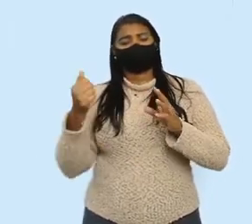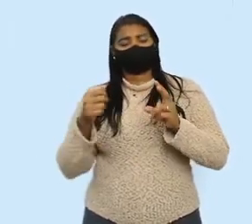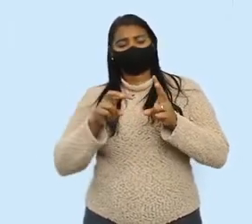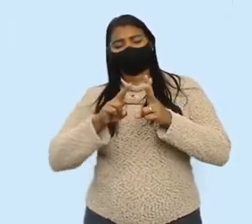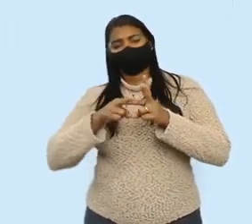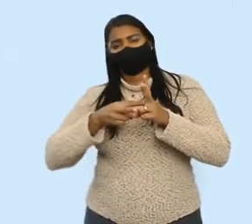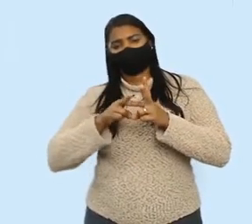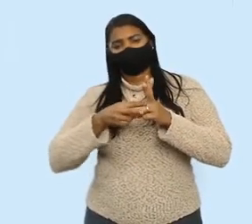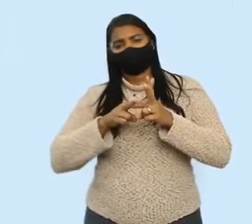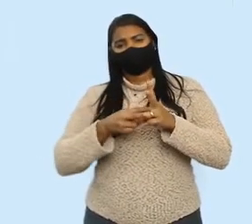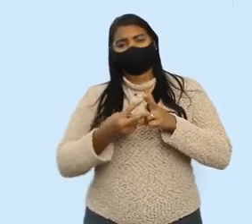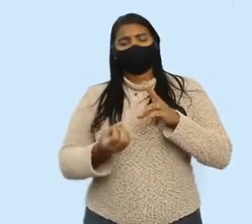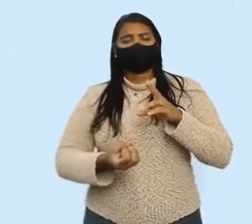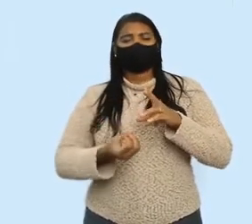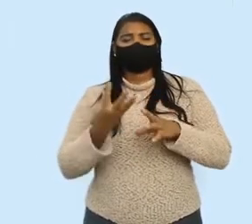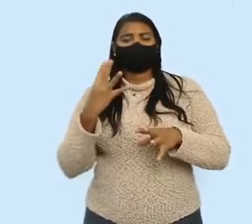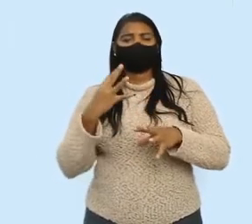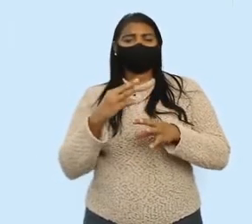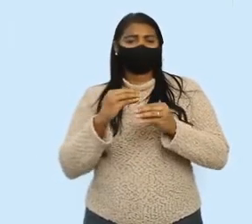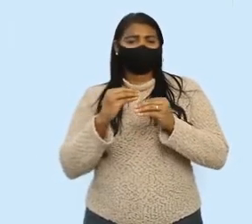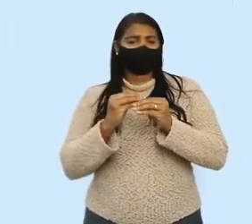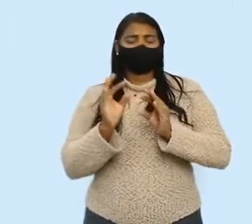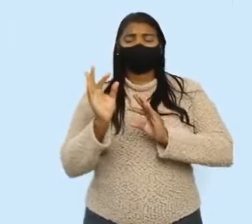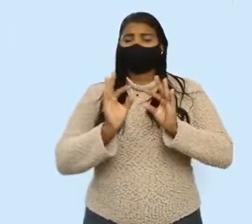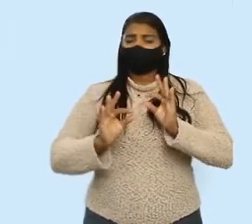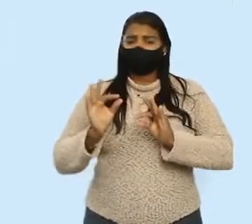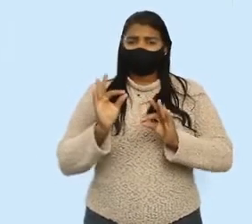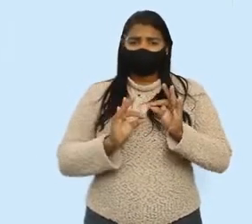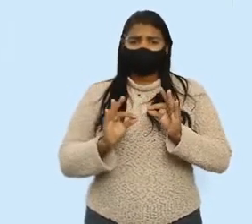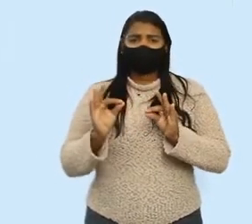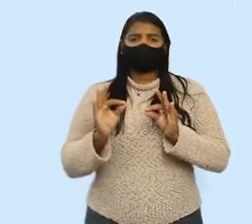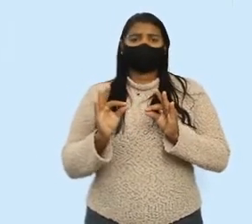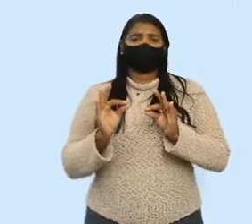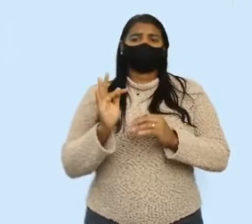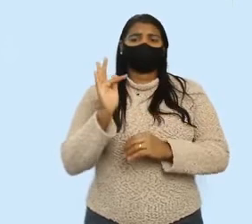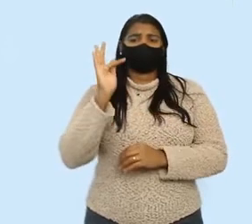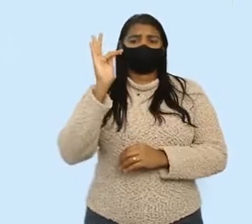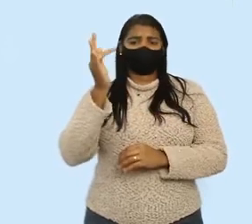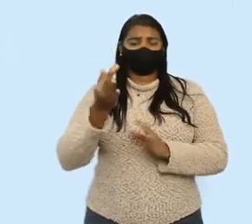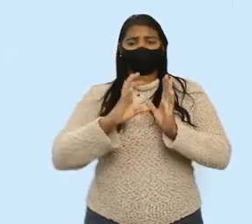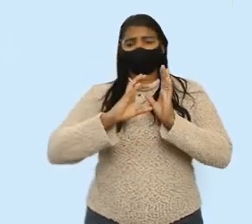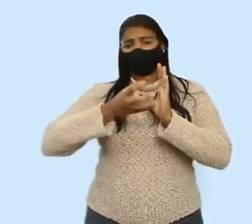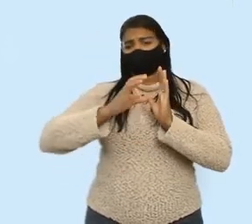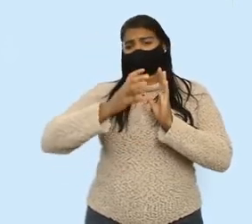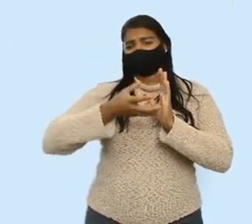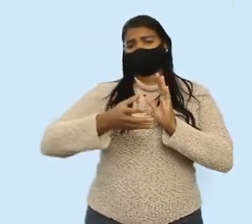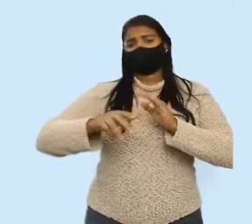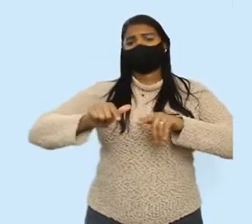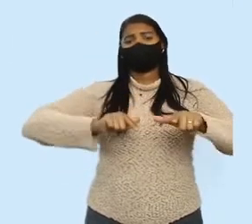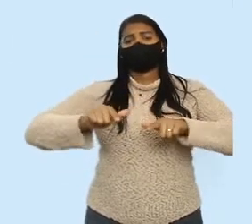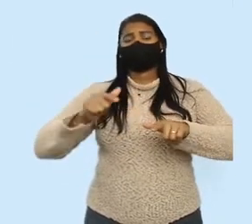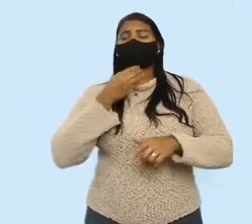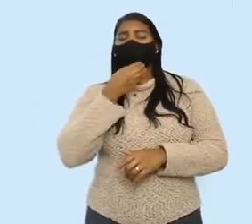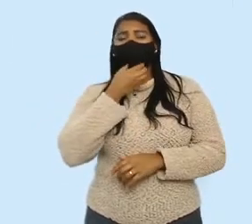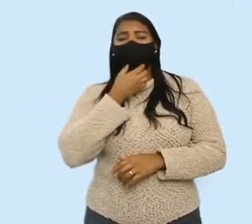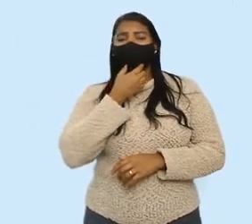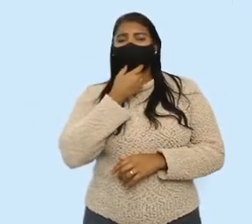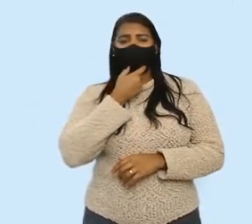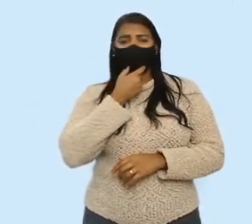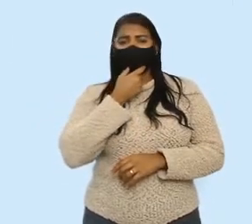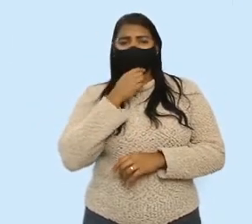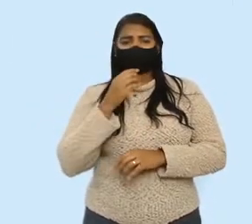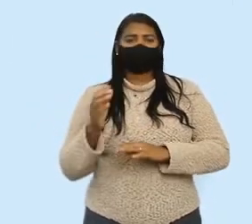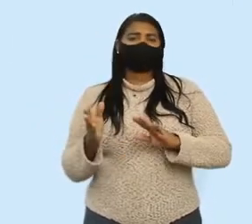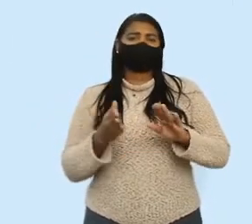sindicatos, certo? Que vão ser os embriões que vão fundar o futuro Partido dos Trabalhadores na Inglaterra, que é o Labour